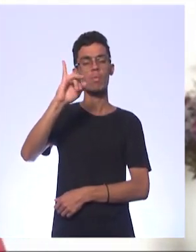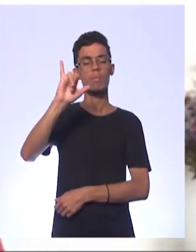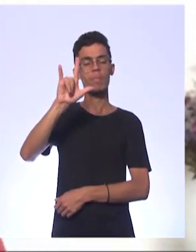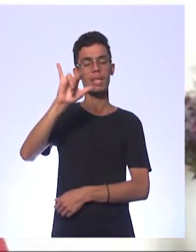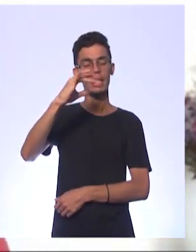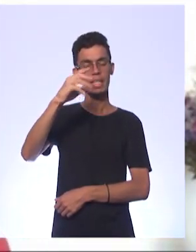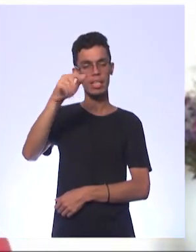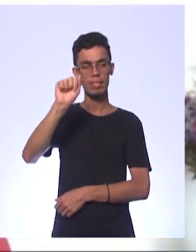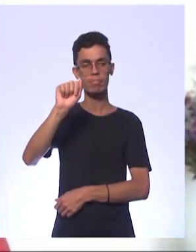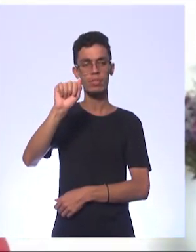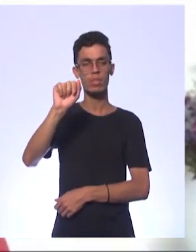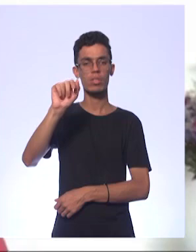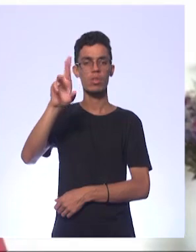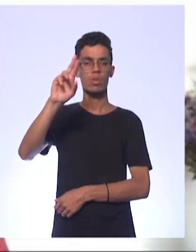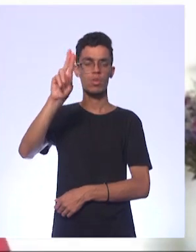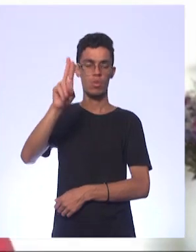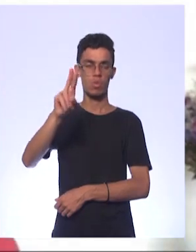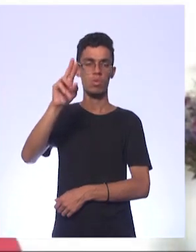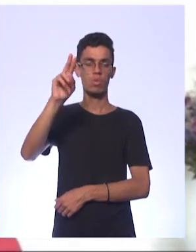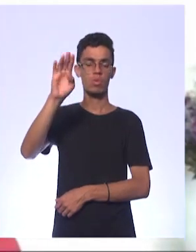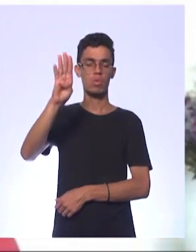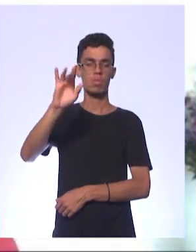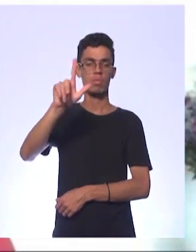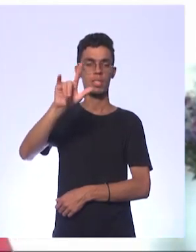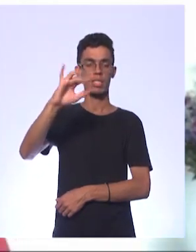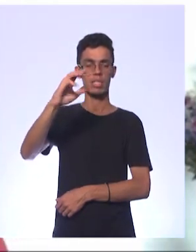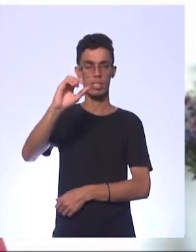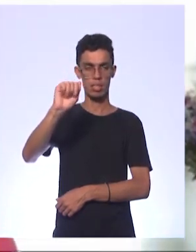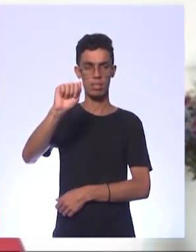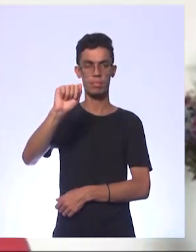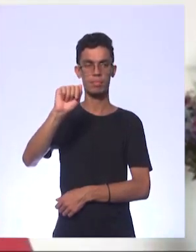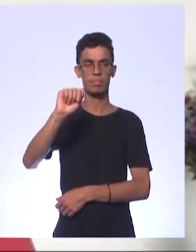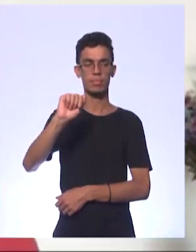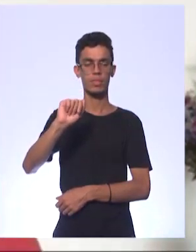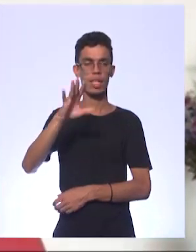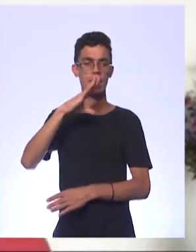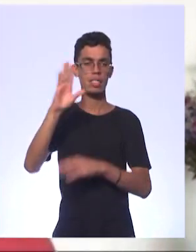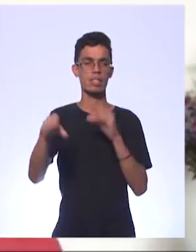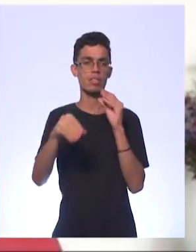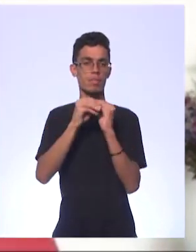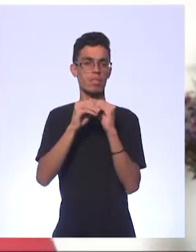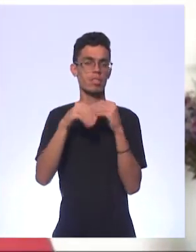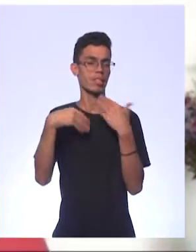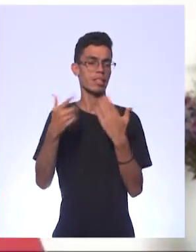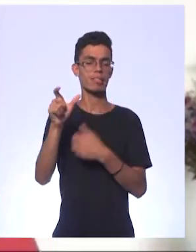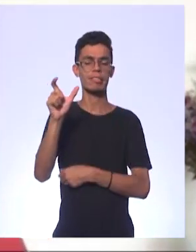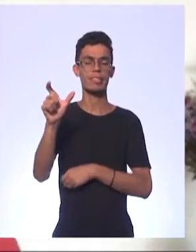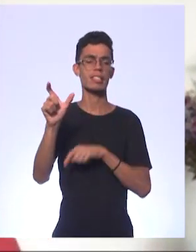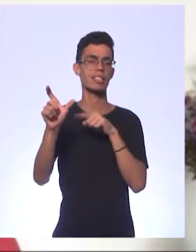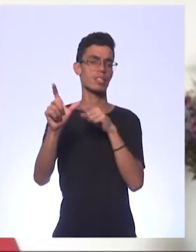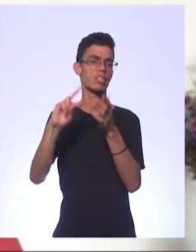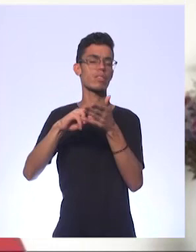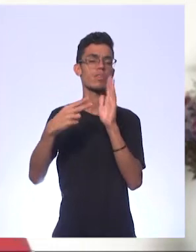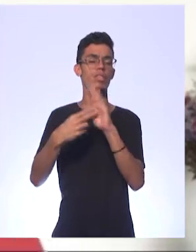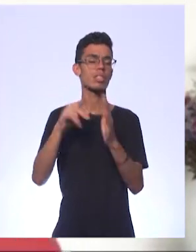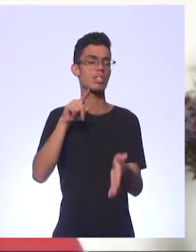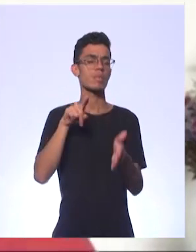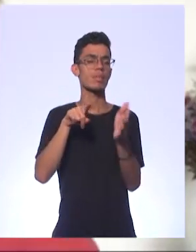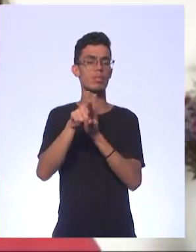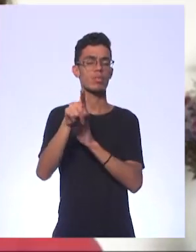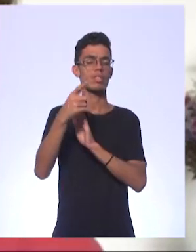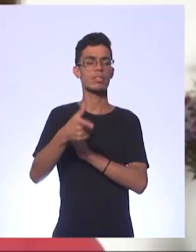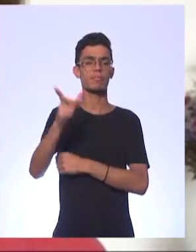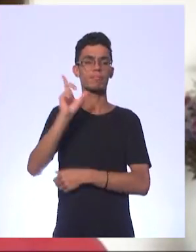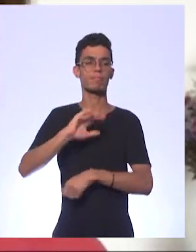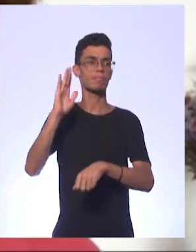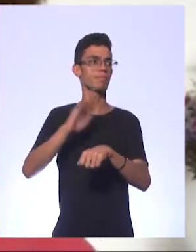Não entendi o que é rubrica, o que é rubrica, resumindo, o que é a rubrica. Agora, essas perguntas vieram